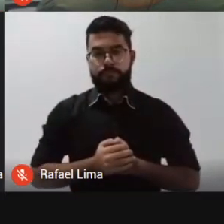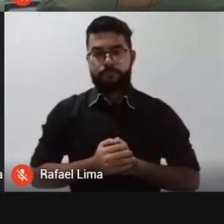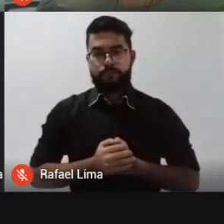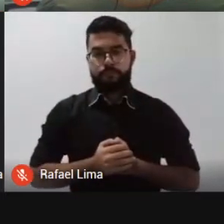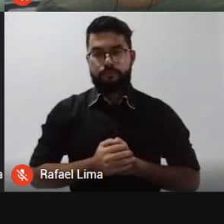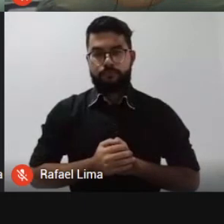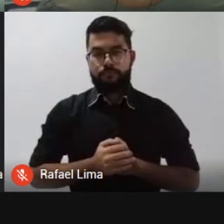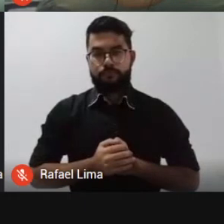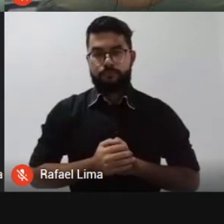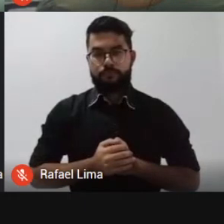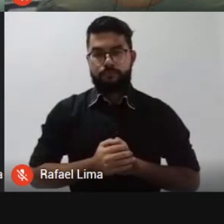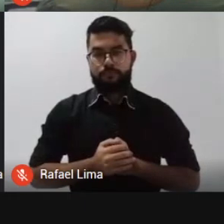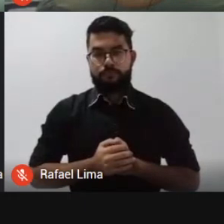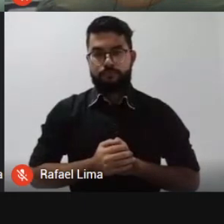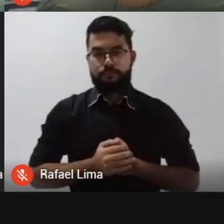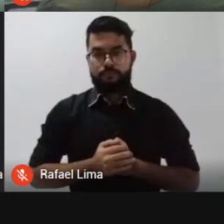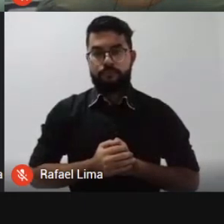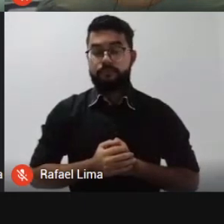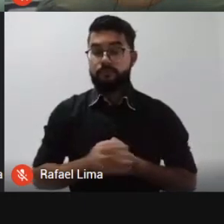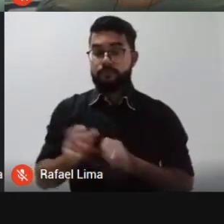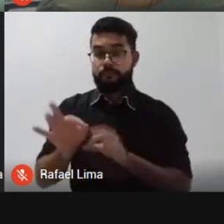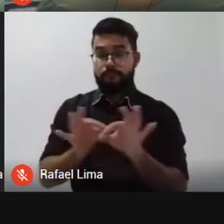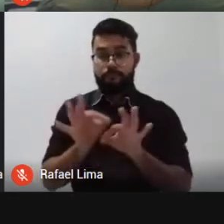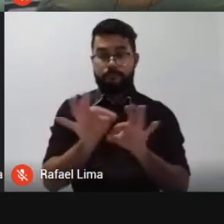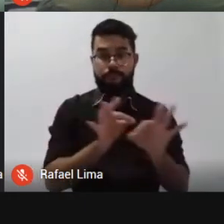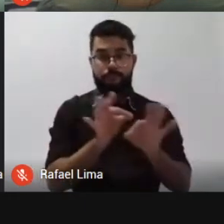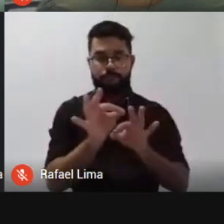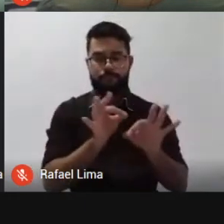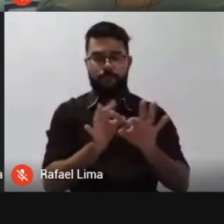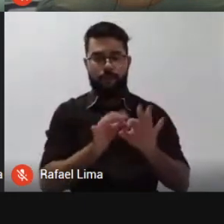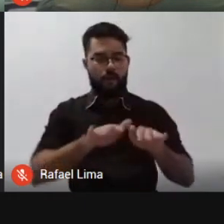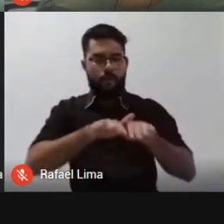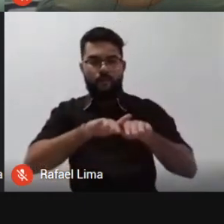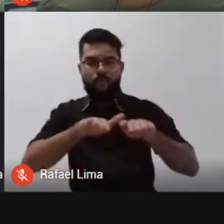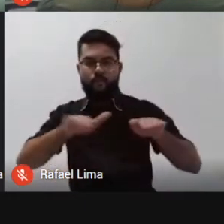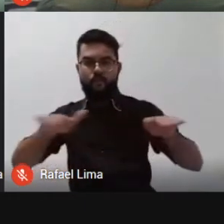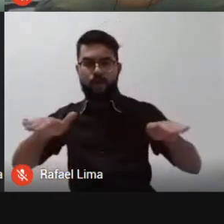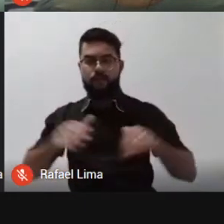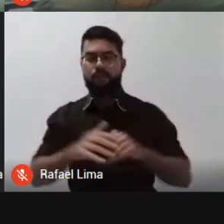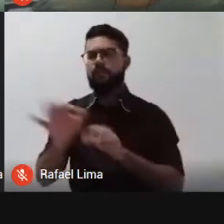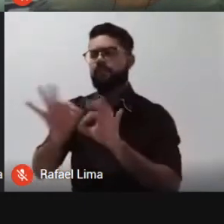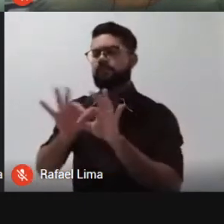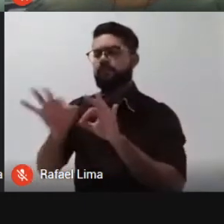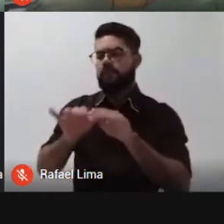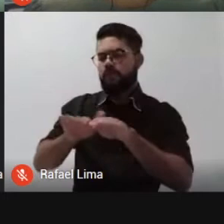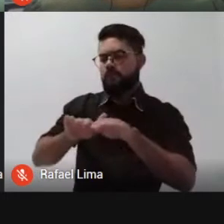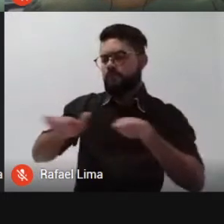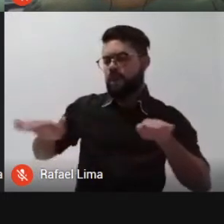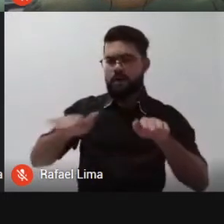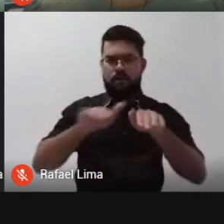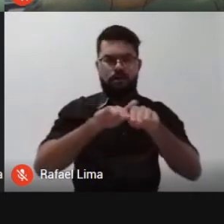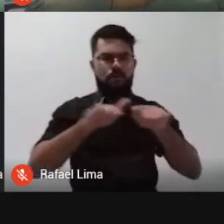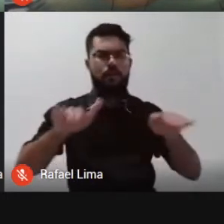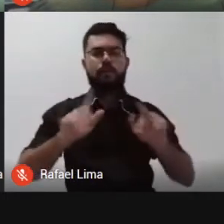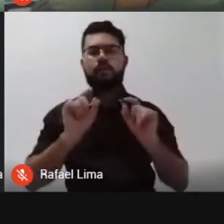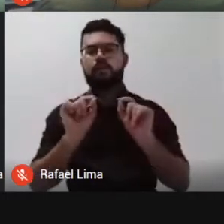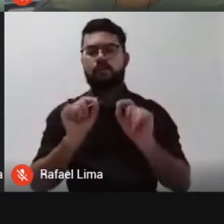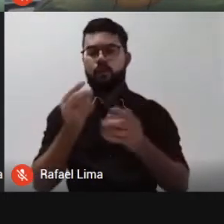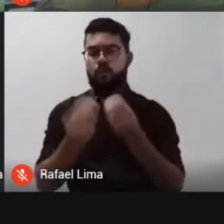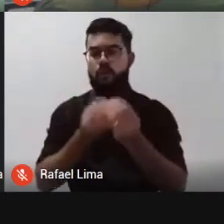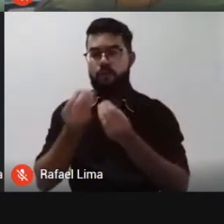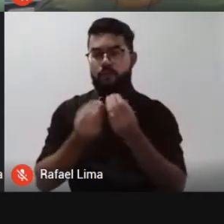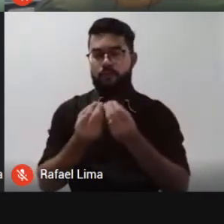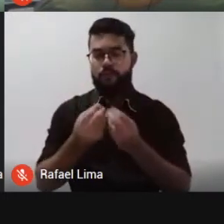E nós fizemos a organização das pranchas. Essa organização das pranchas, ela foi feita no programa Layout